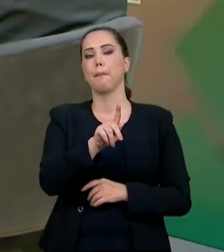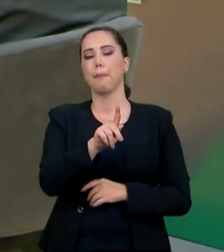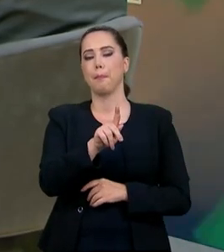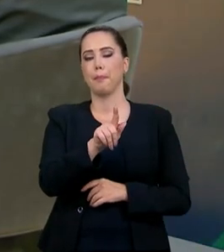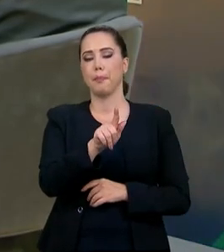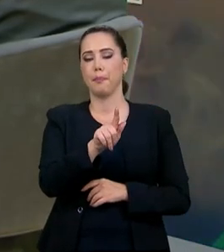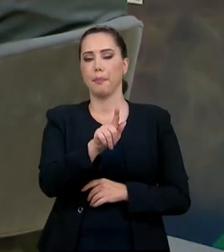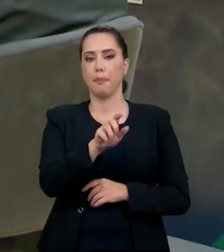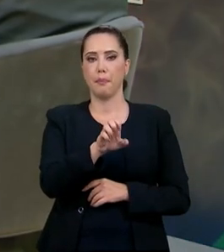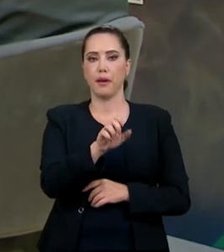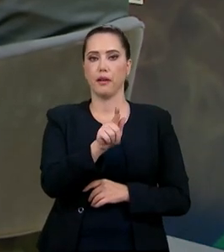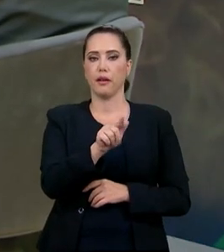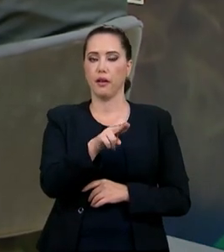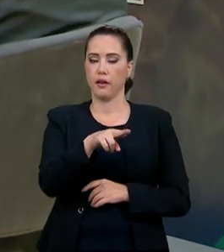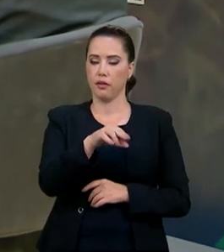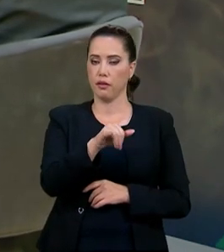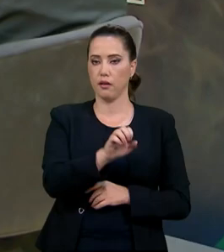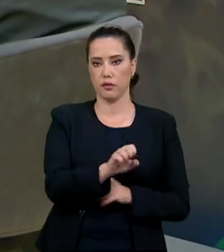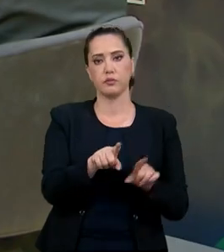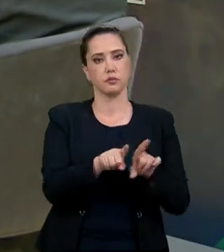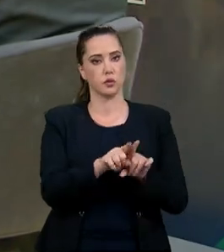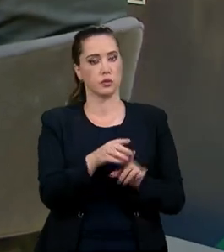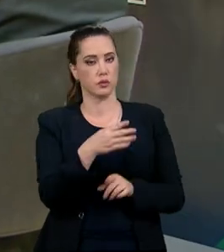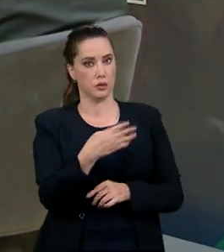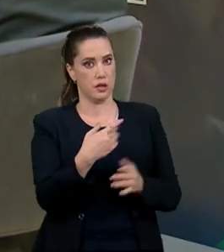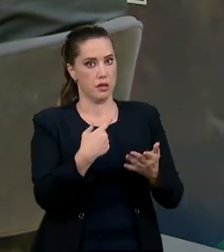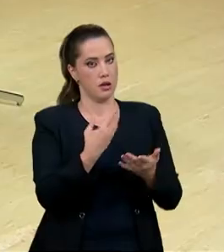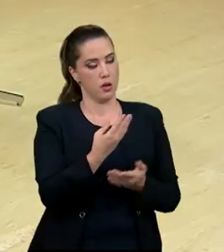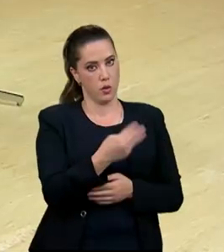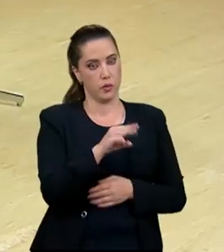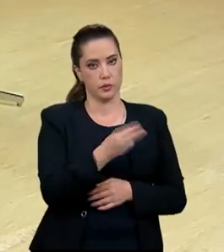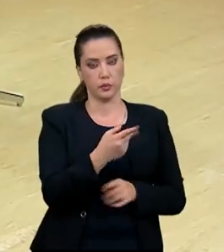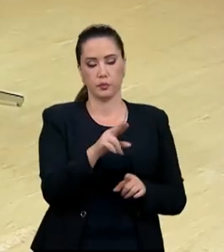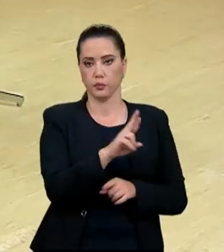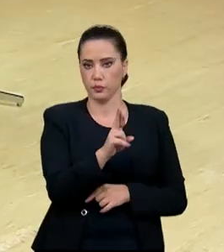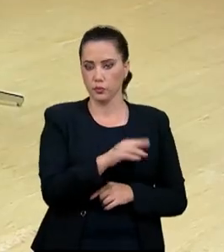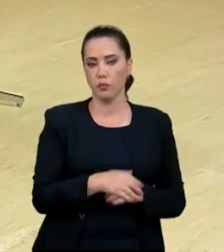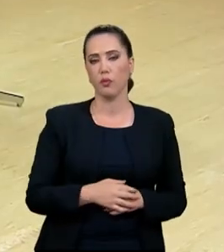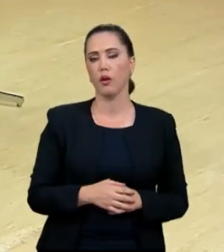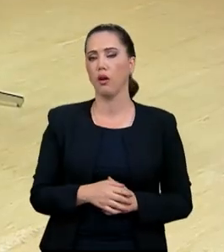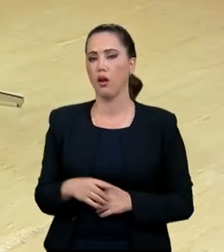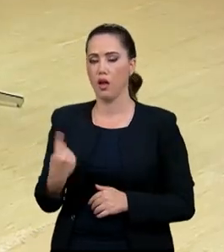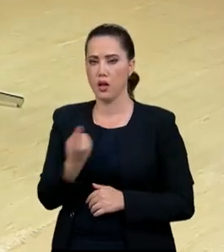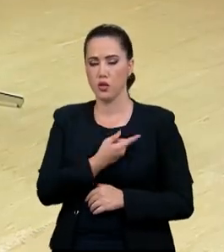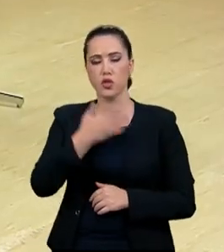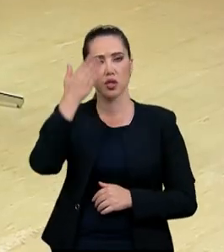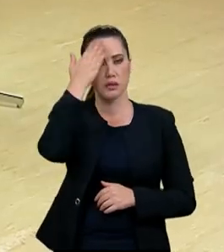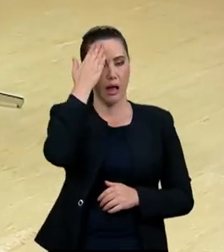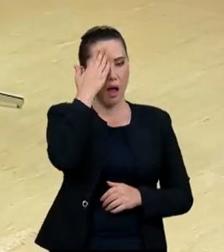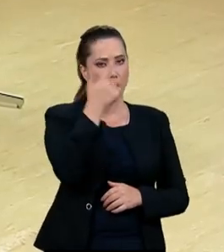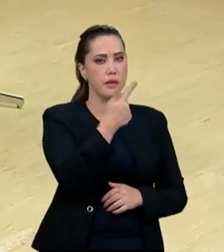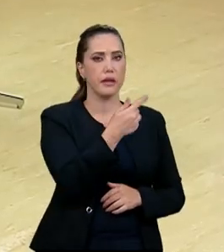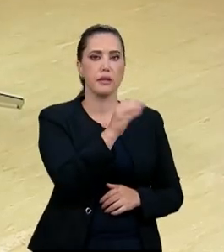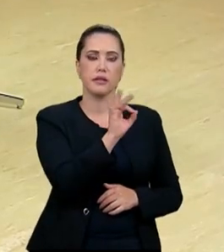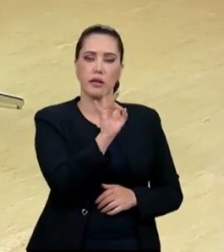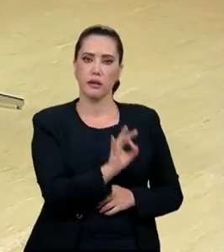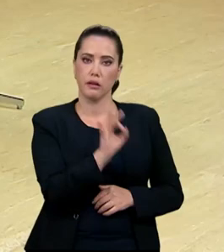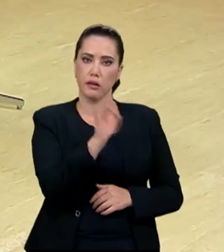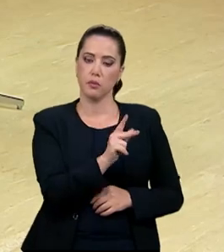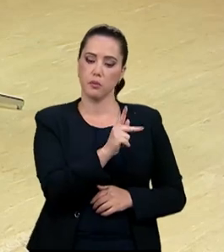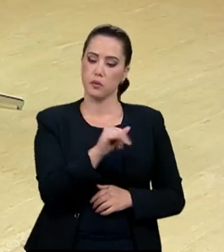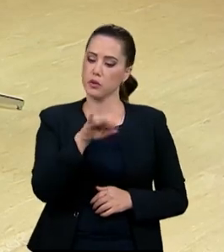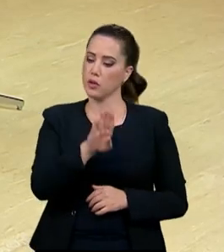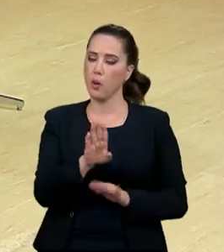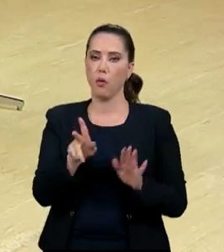4 milhões e 800 reais de faturamento anuais. Perfeito. Bom, a gente sabe que 70% do PIB nacional, ele advém do setor